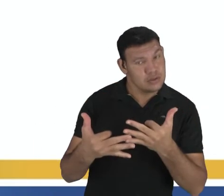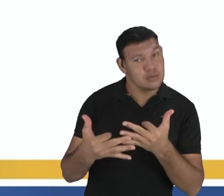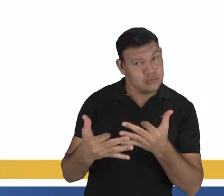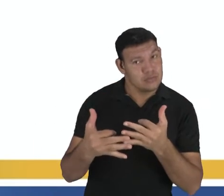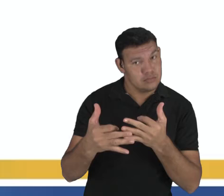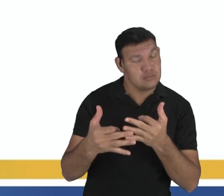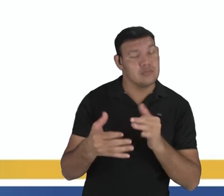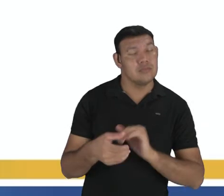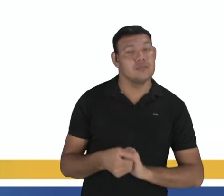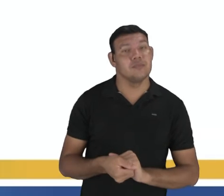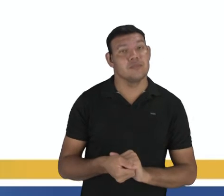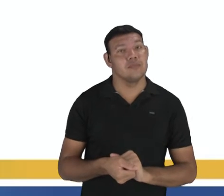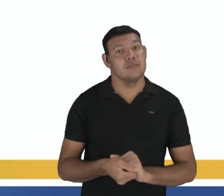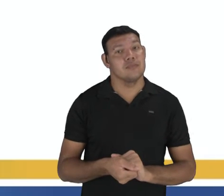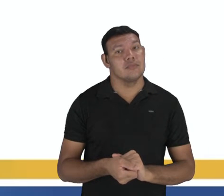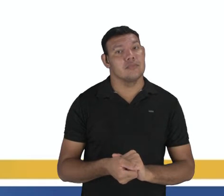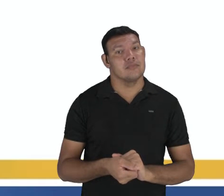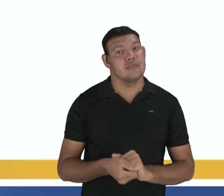coisa.